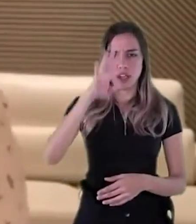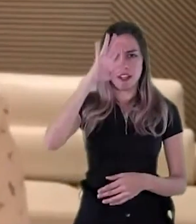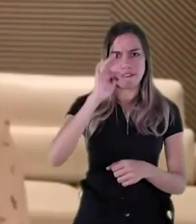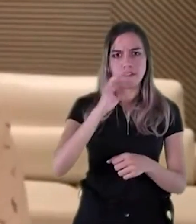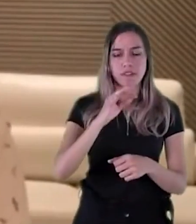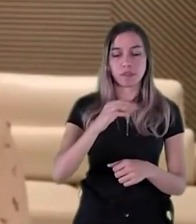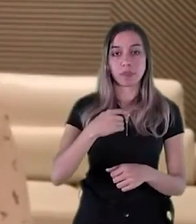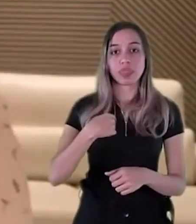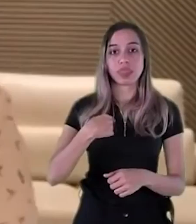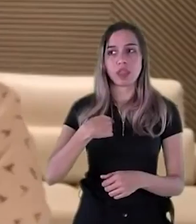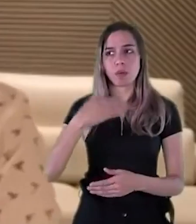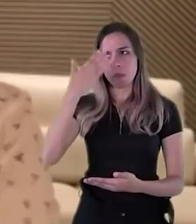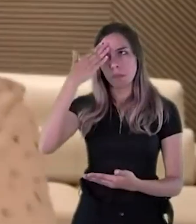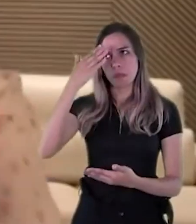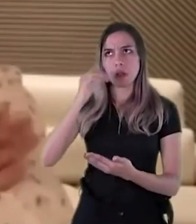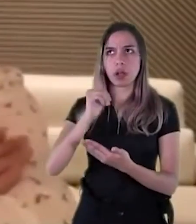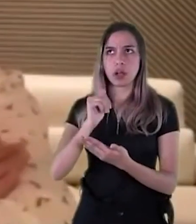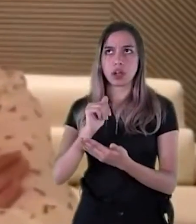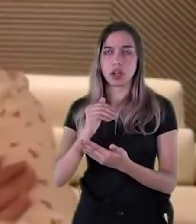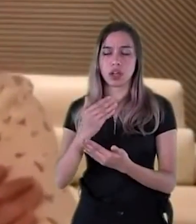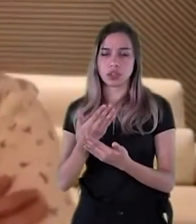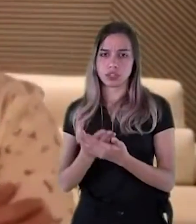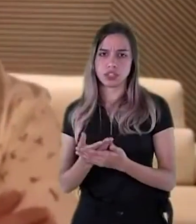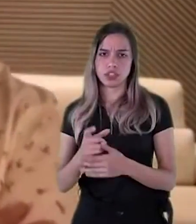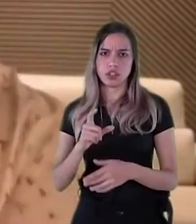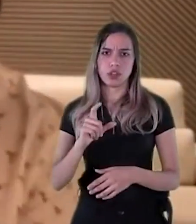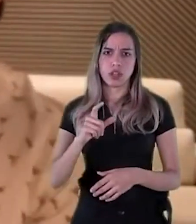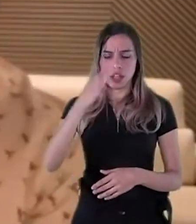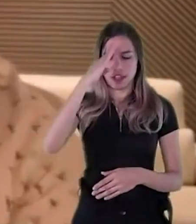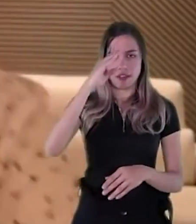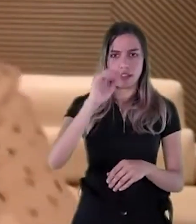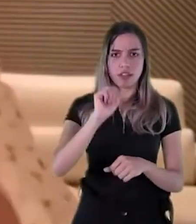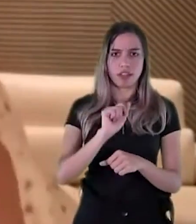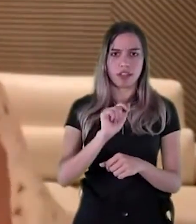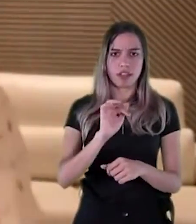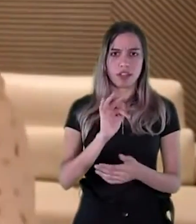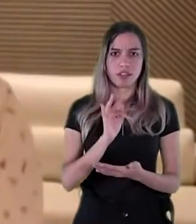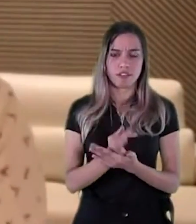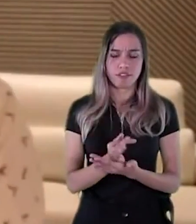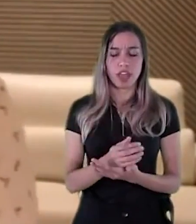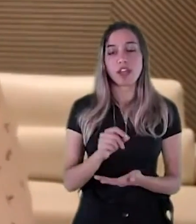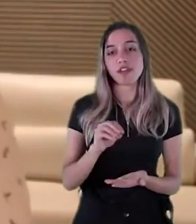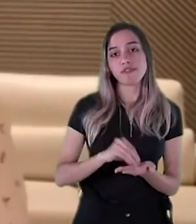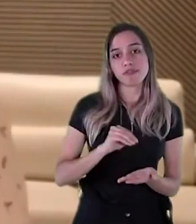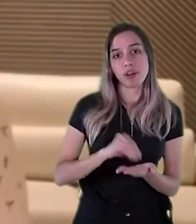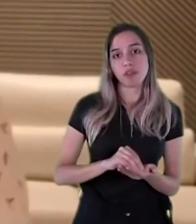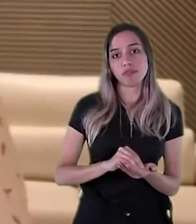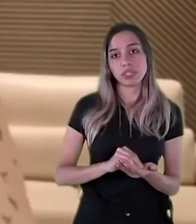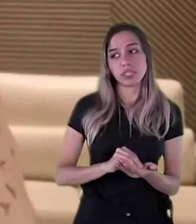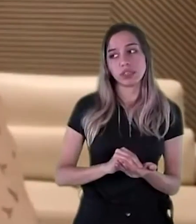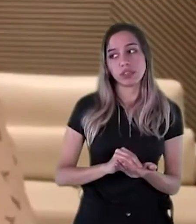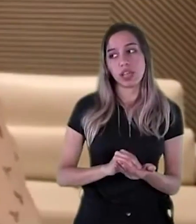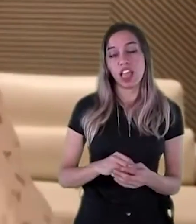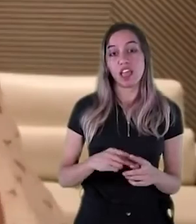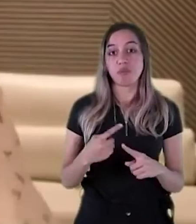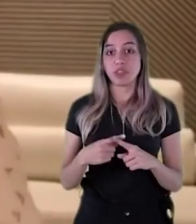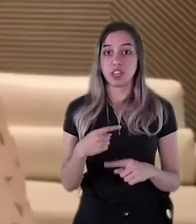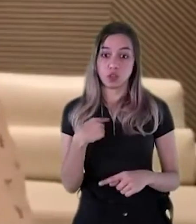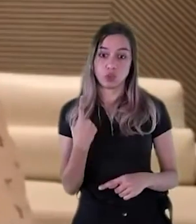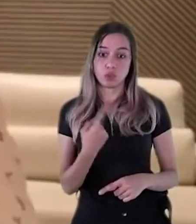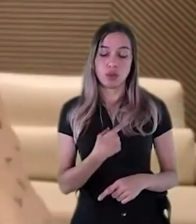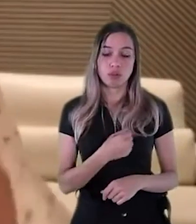faltando esperança, porque de alguma forma estamos de braços cruzados ou porque de alguma forma